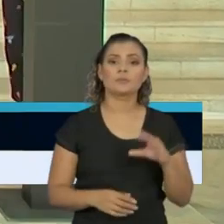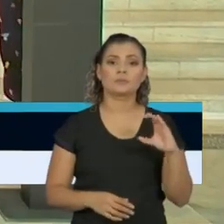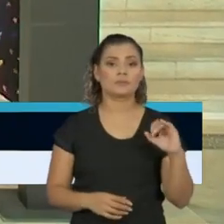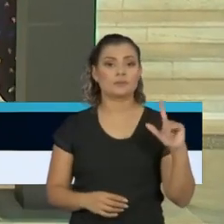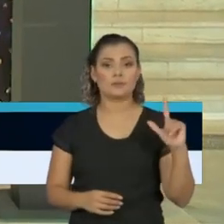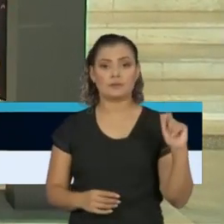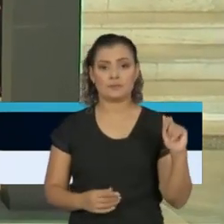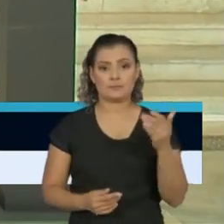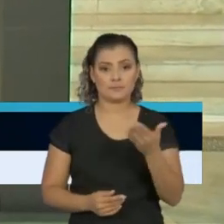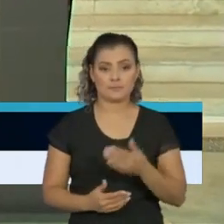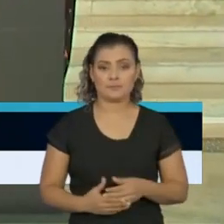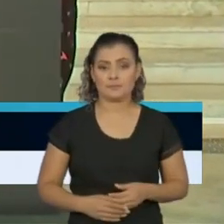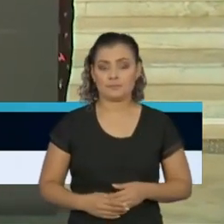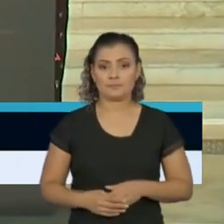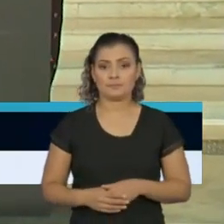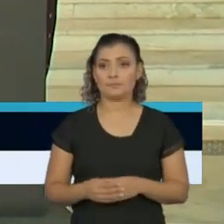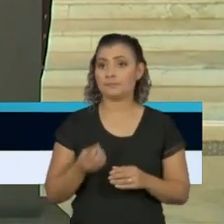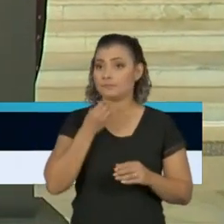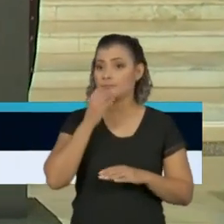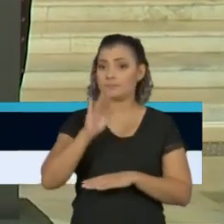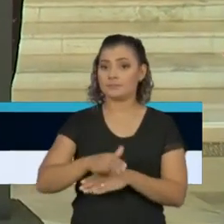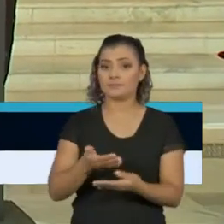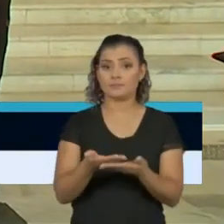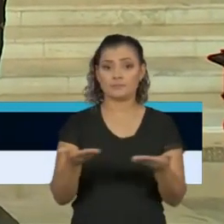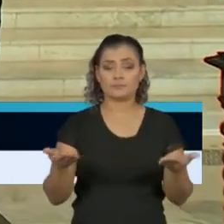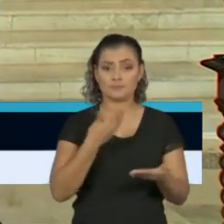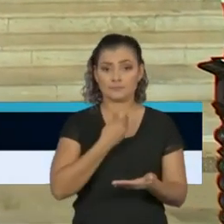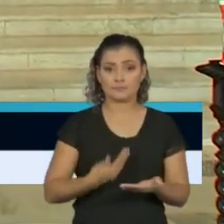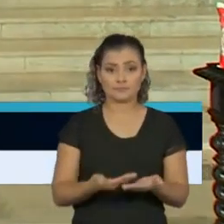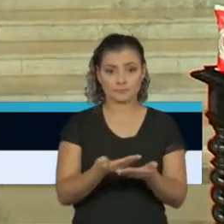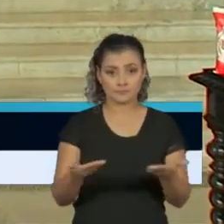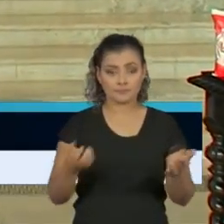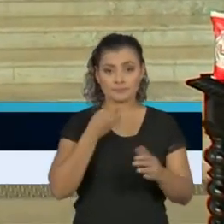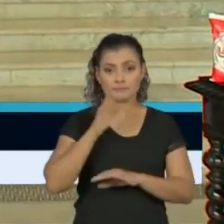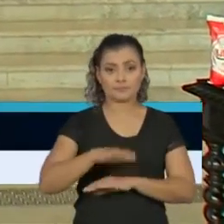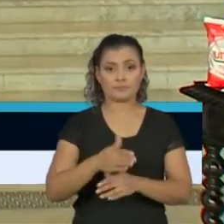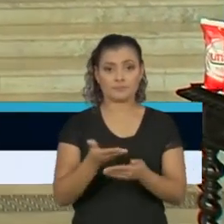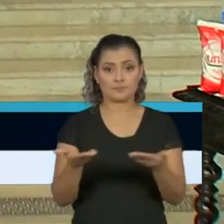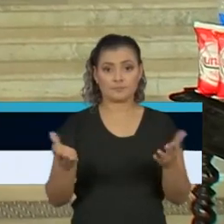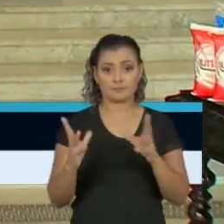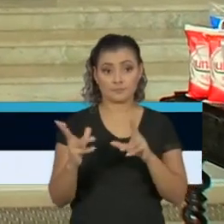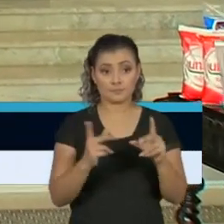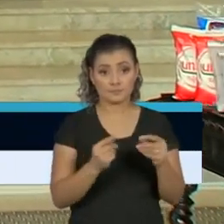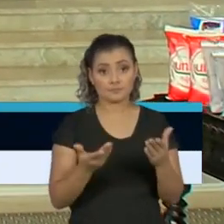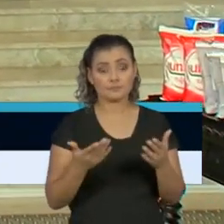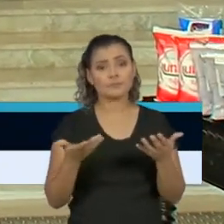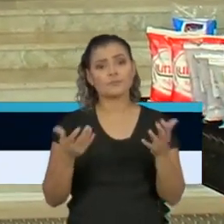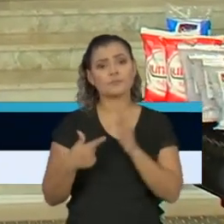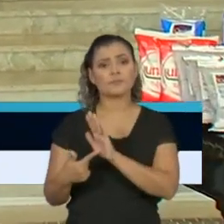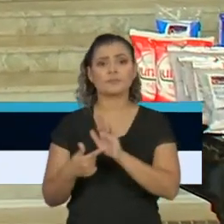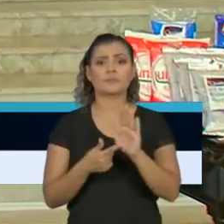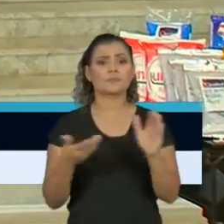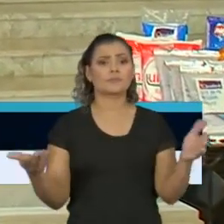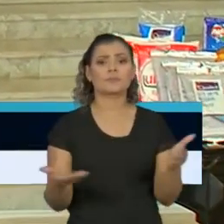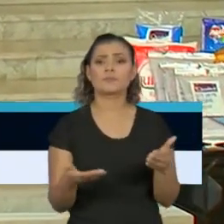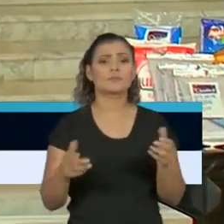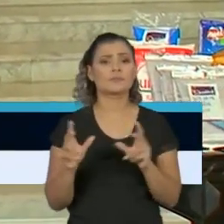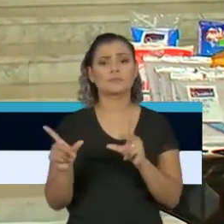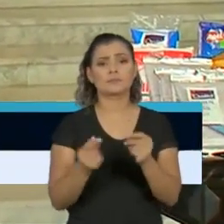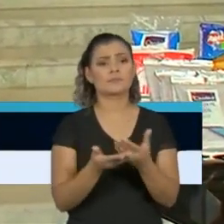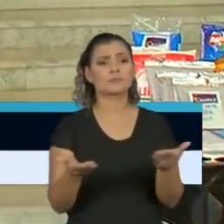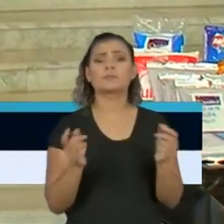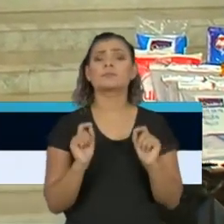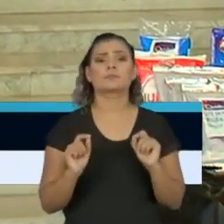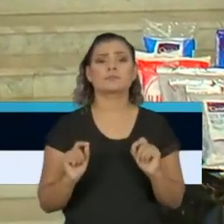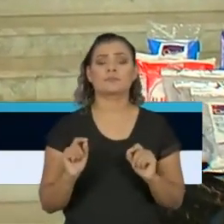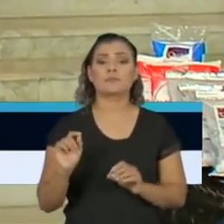Parnes. Bom, boa tarde, governador, boa tarde a todos. Hoje eu queria apresentar para todos vocês